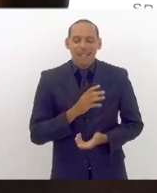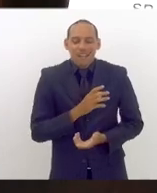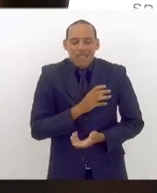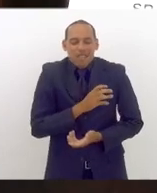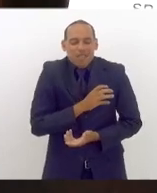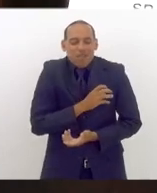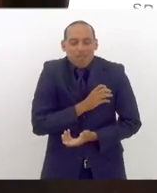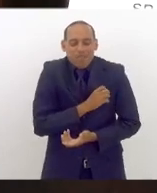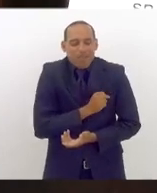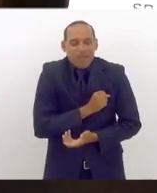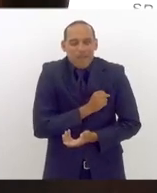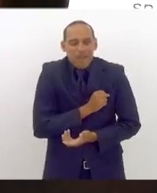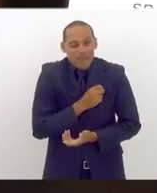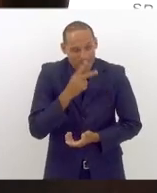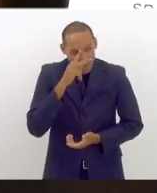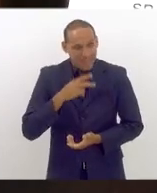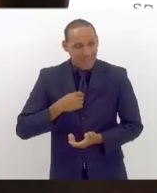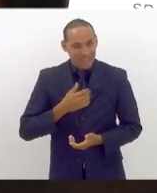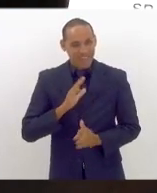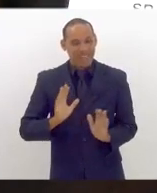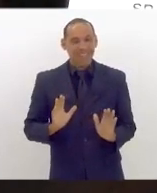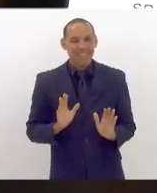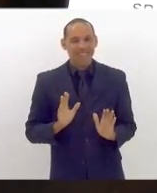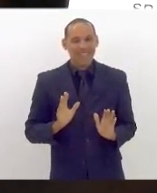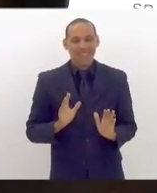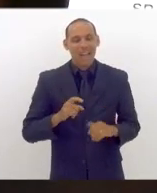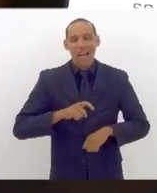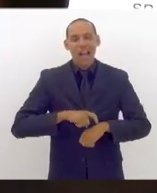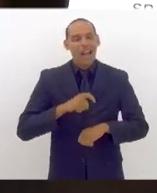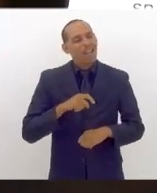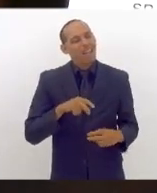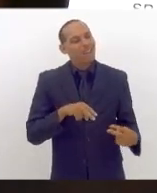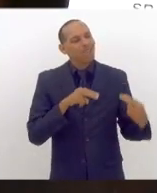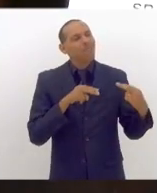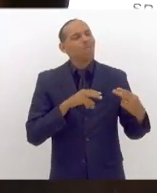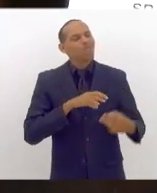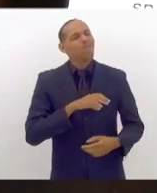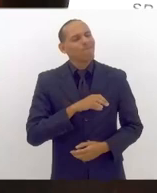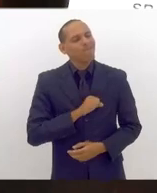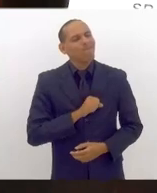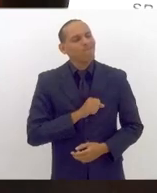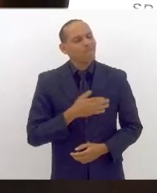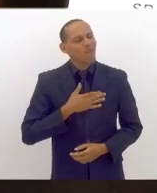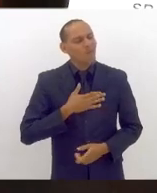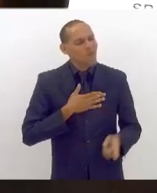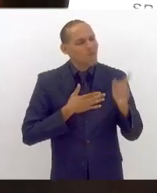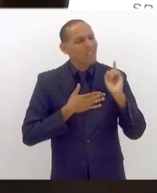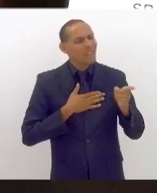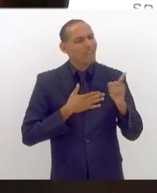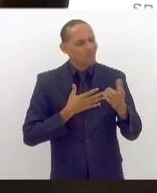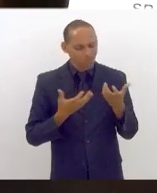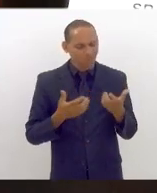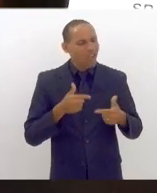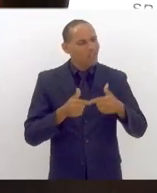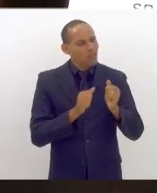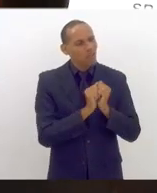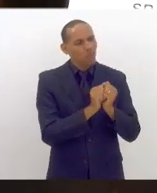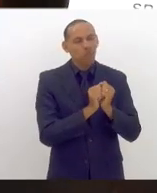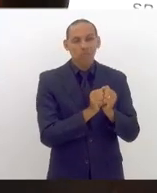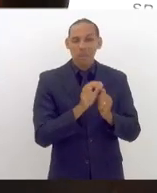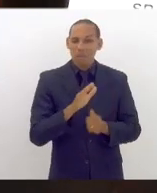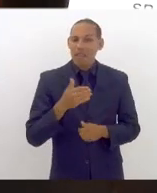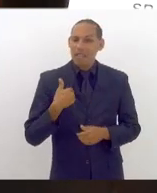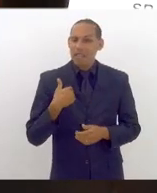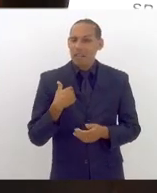pelo menos da minha parte né A primeira vista assim eu falei cara eu quero fazer alguma coisa com esse com ele só não posso dar muito